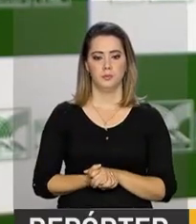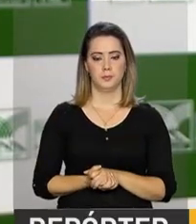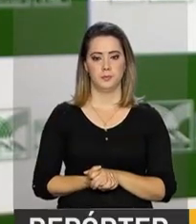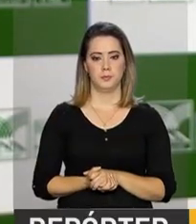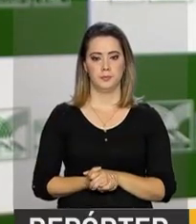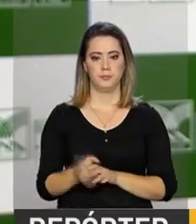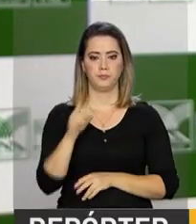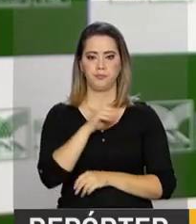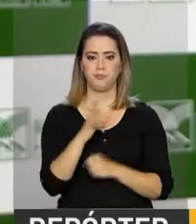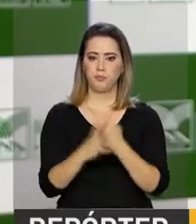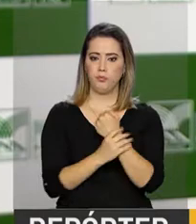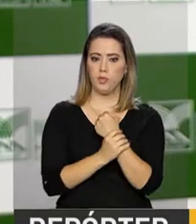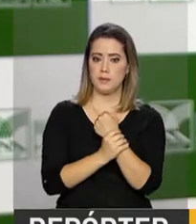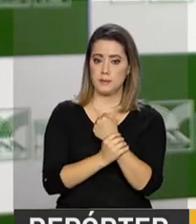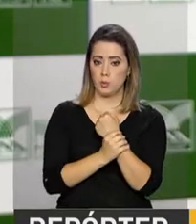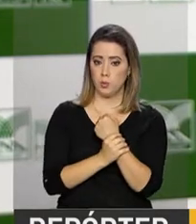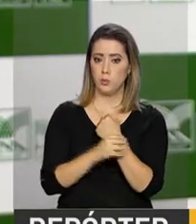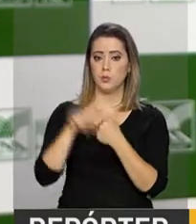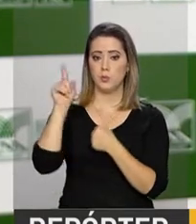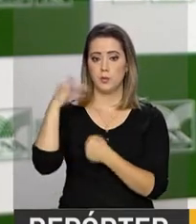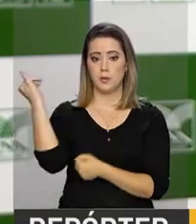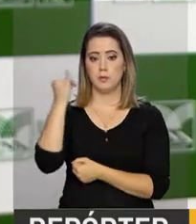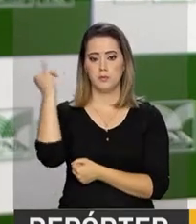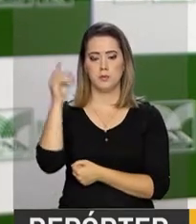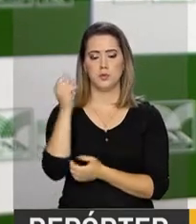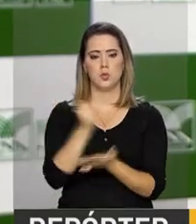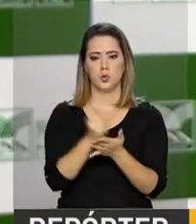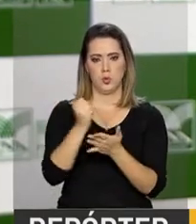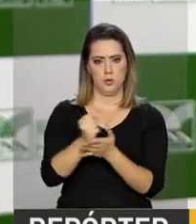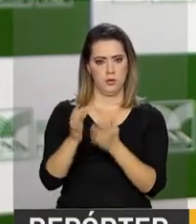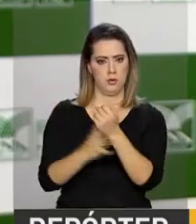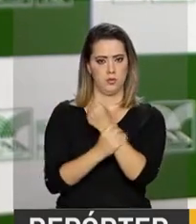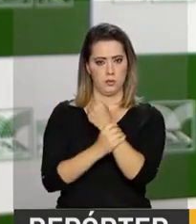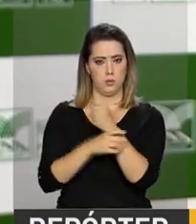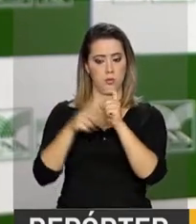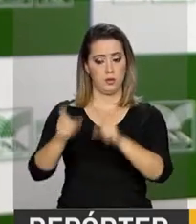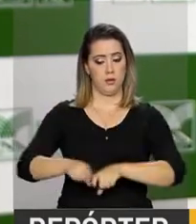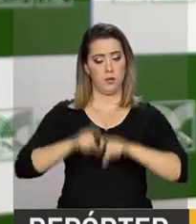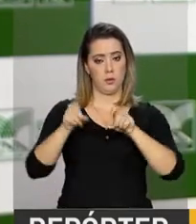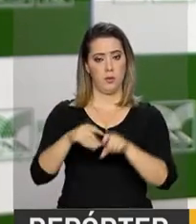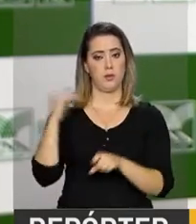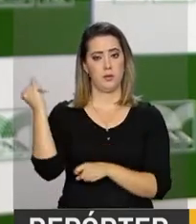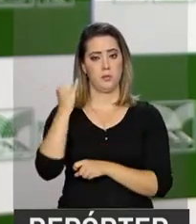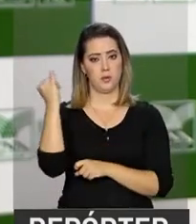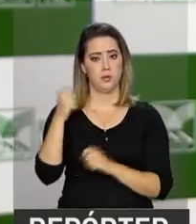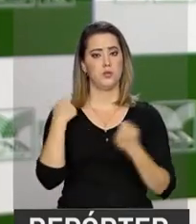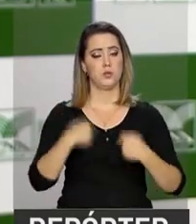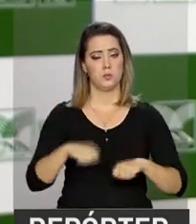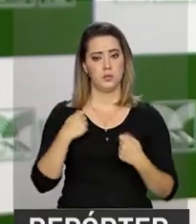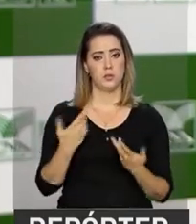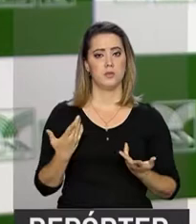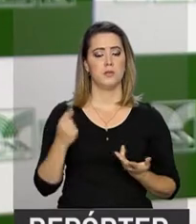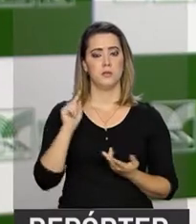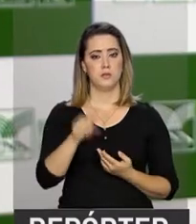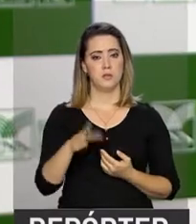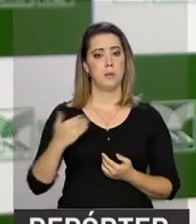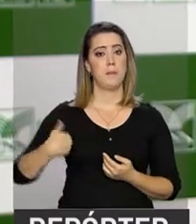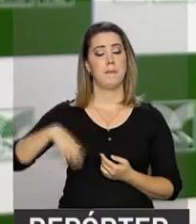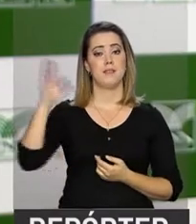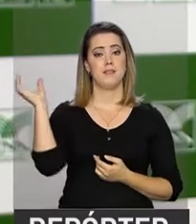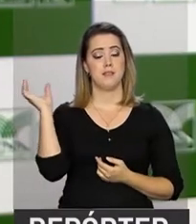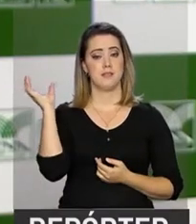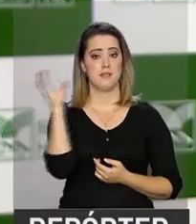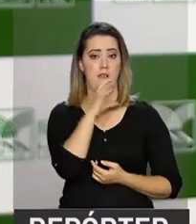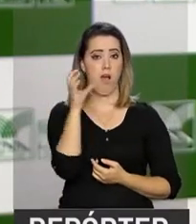ter uma actividade como a atividade agropecuária o setor agropecuário forte pujante é e dinâmico